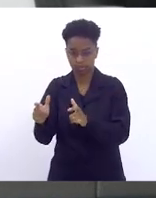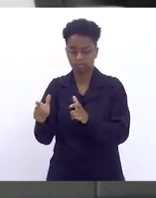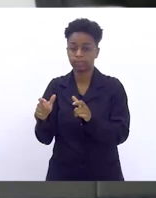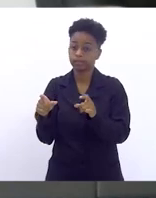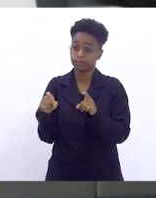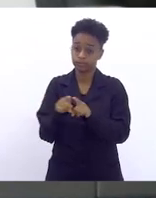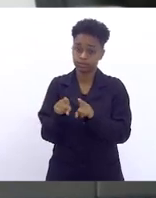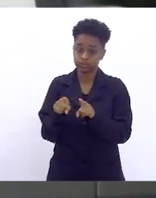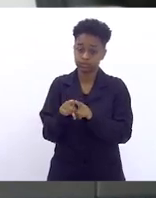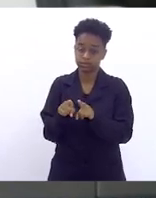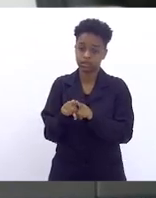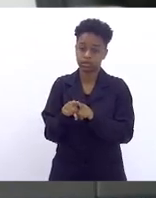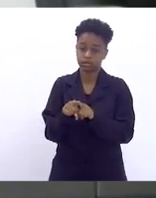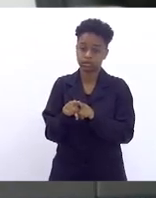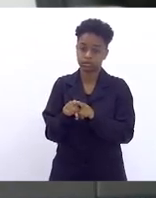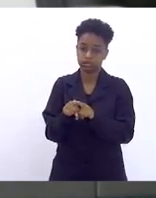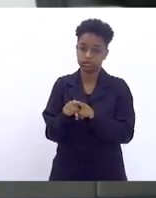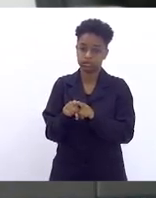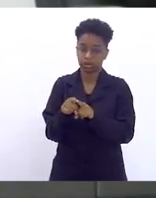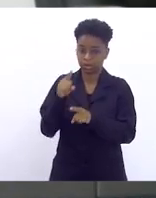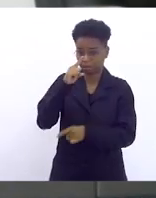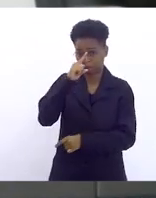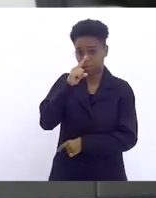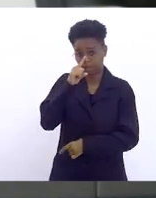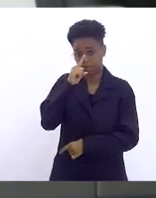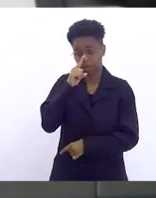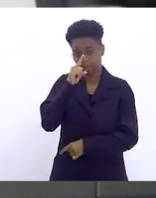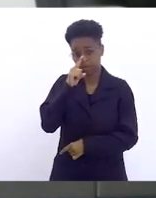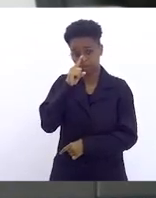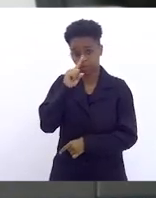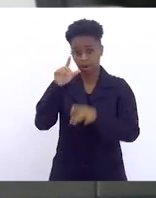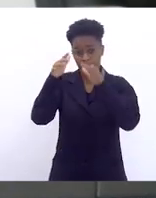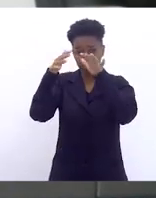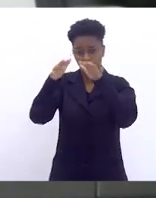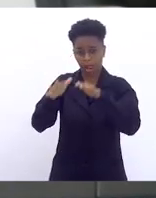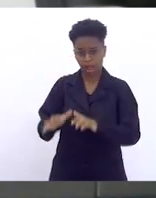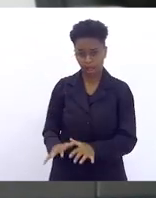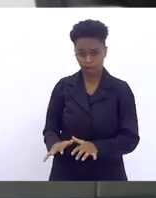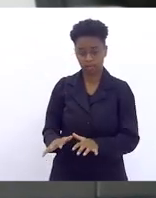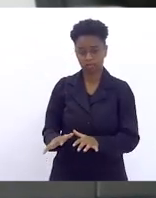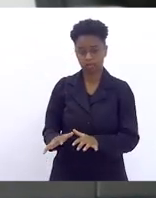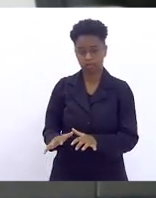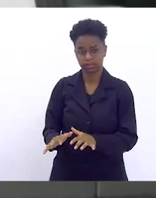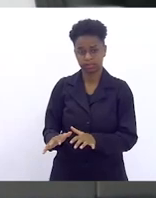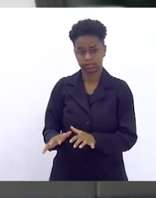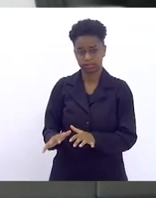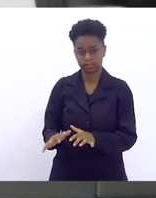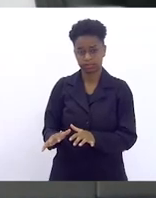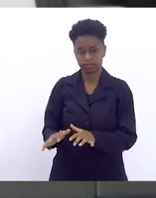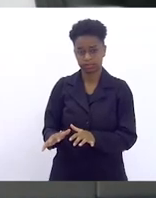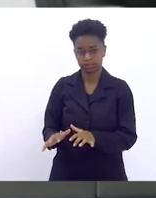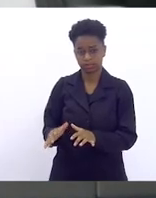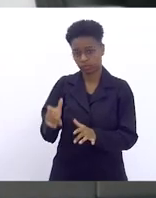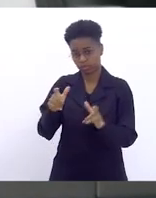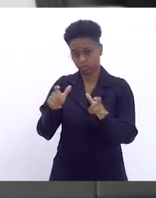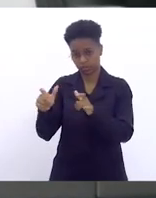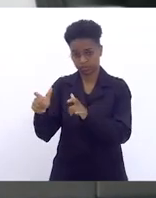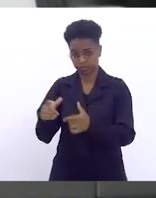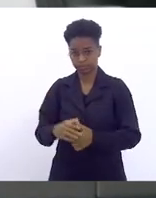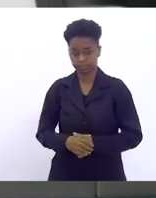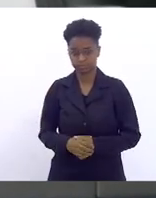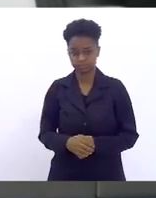com os riscos né da do desabamento dessas dessas localidades